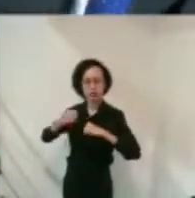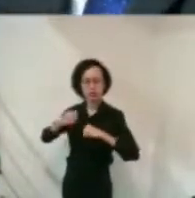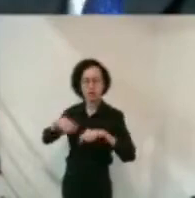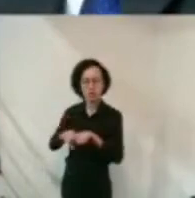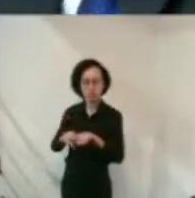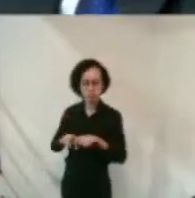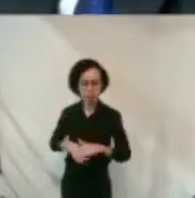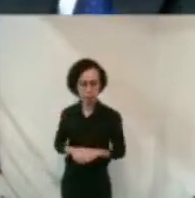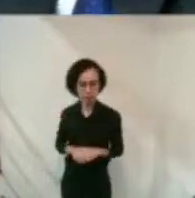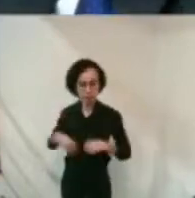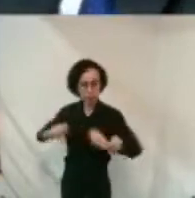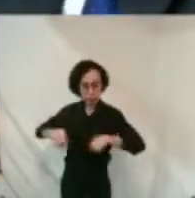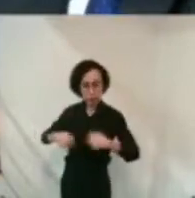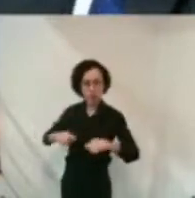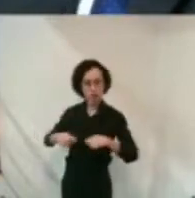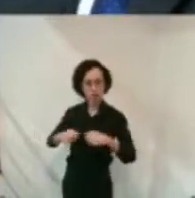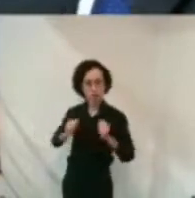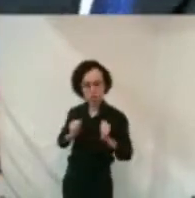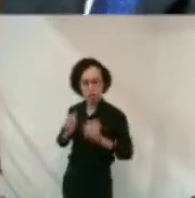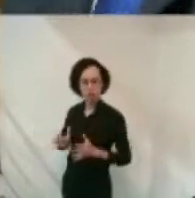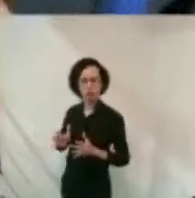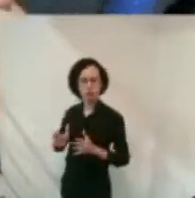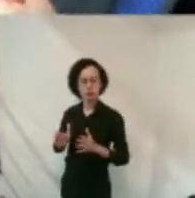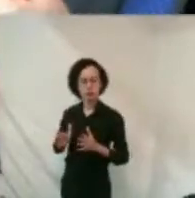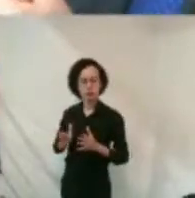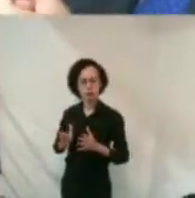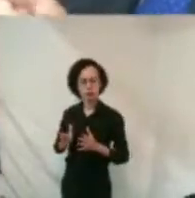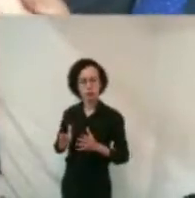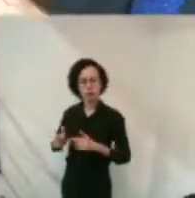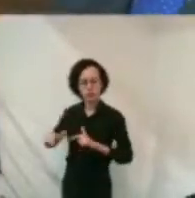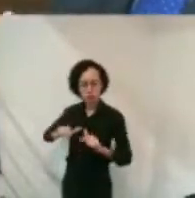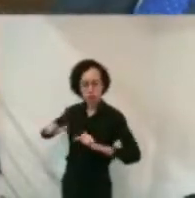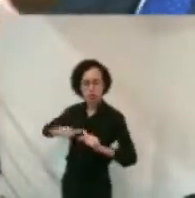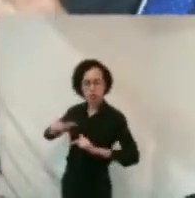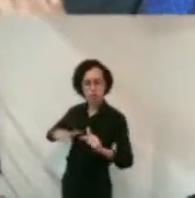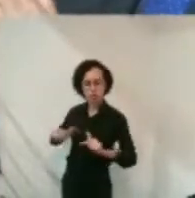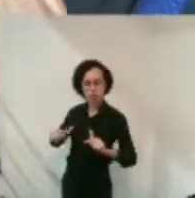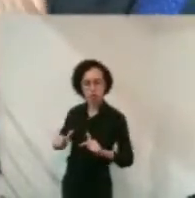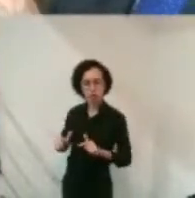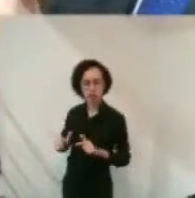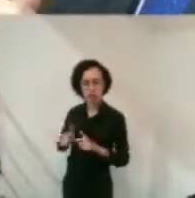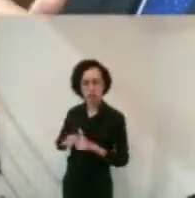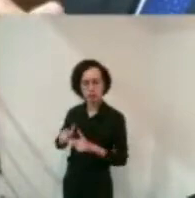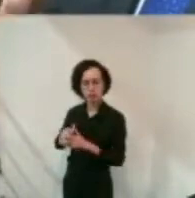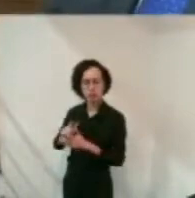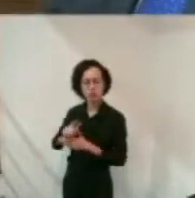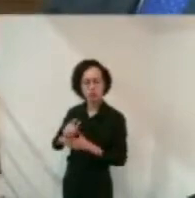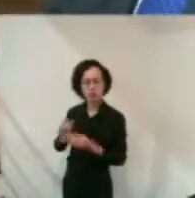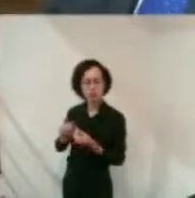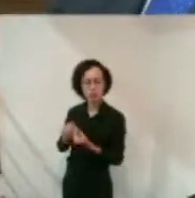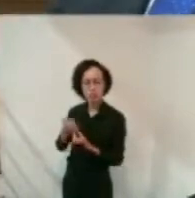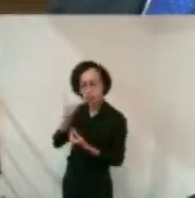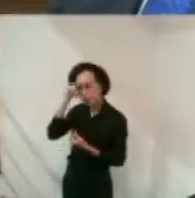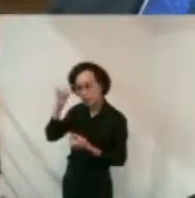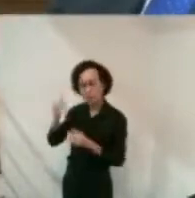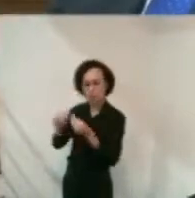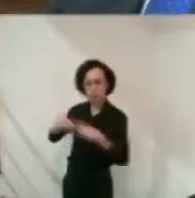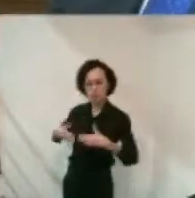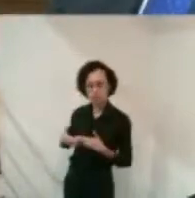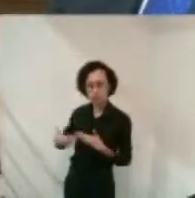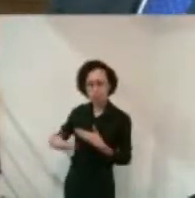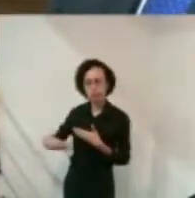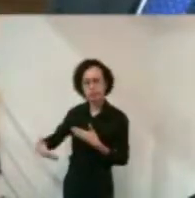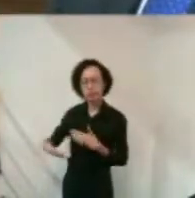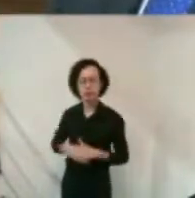isso, precisa de atitudes e ações para reverter cenários históricos e